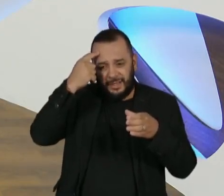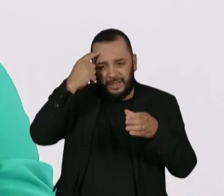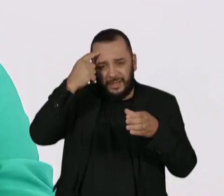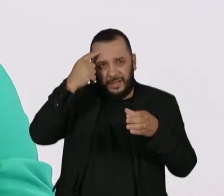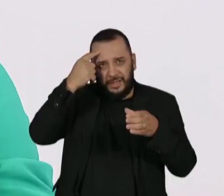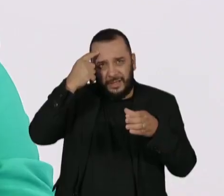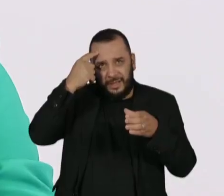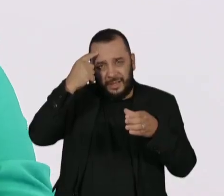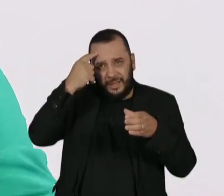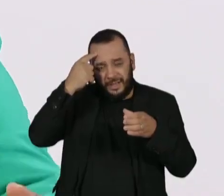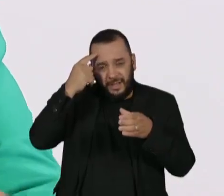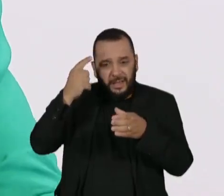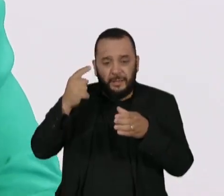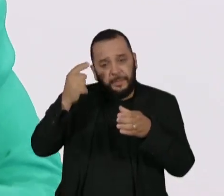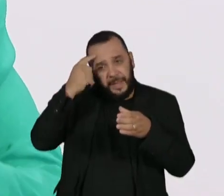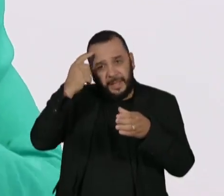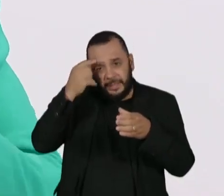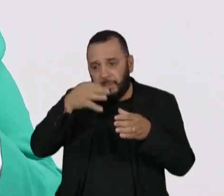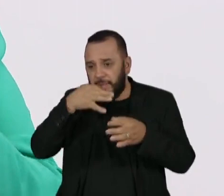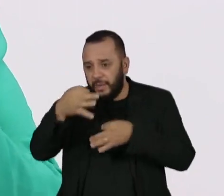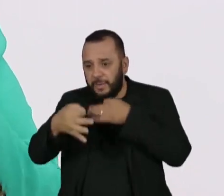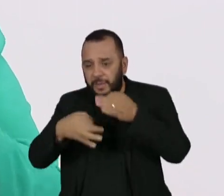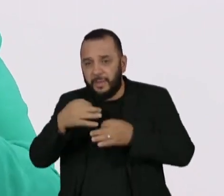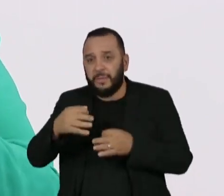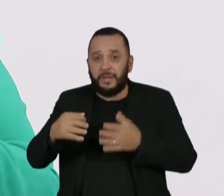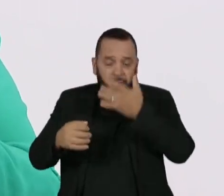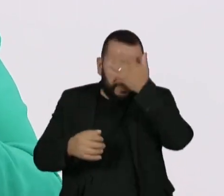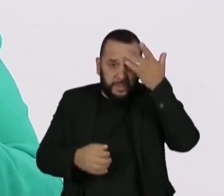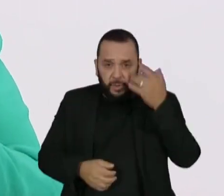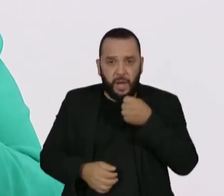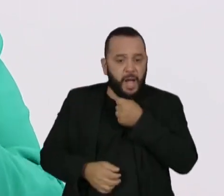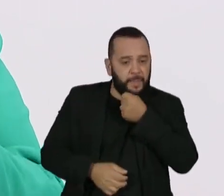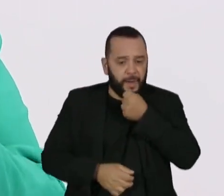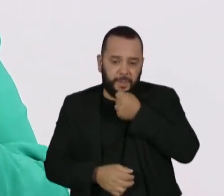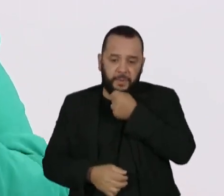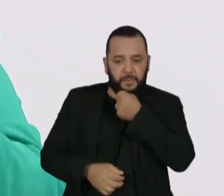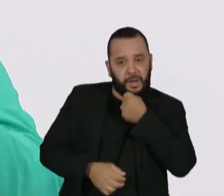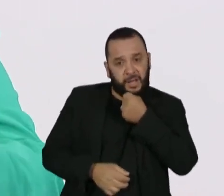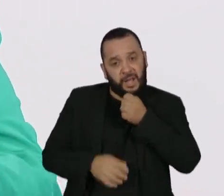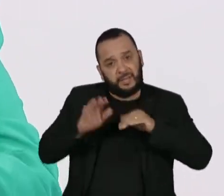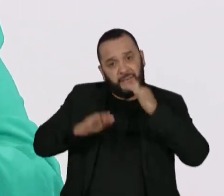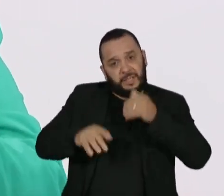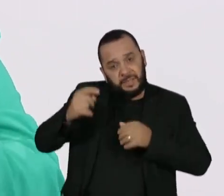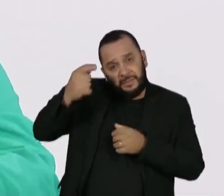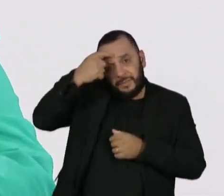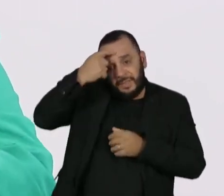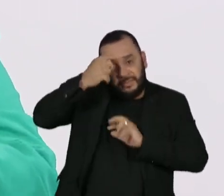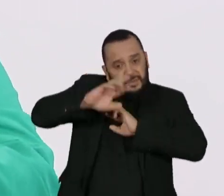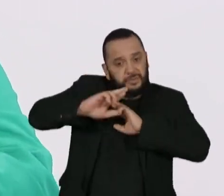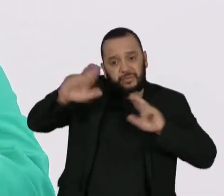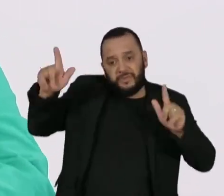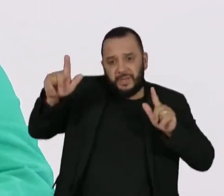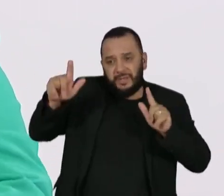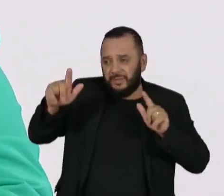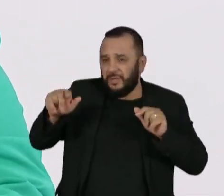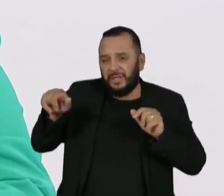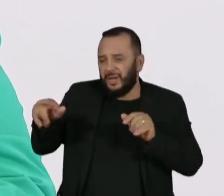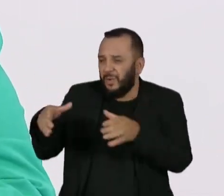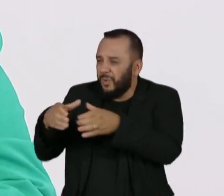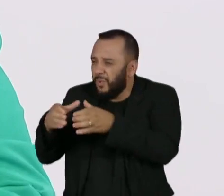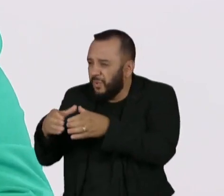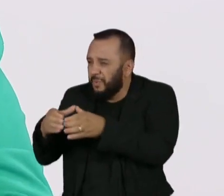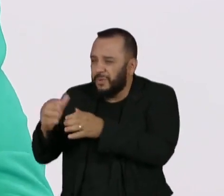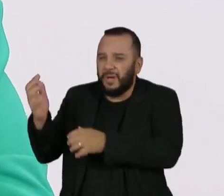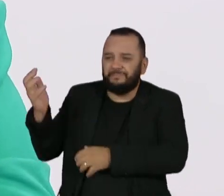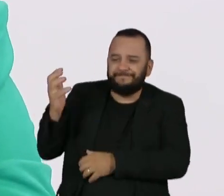pensamento do vocalista. Então, aí surgiram, isso eu posso dizer por mim, surgiram outras chances, outras